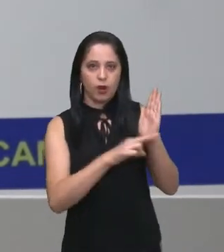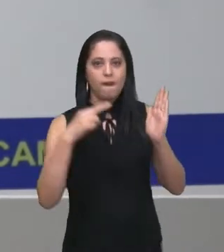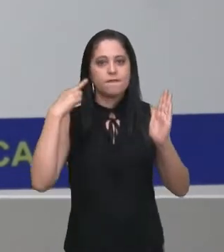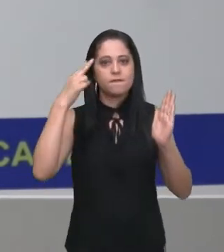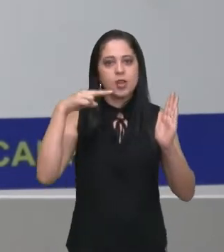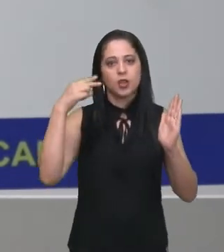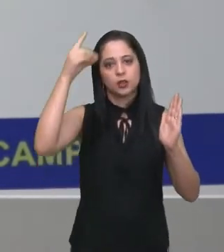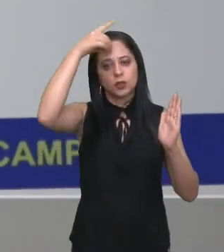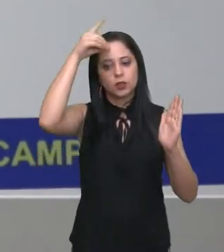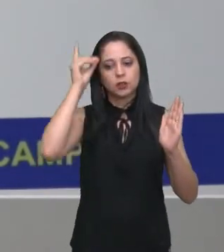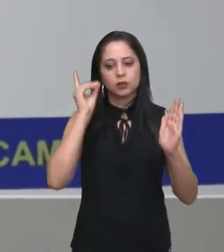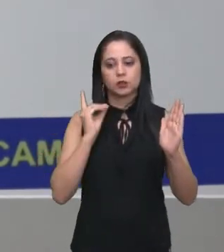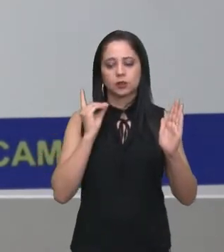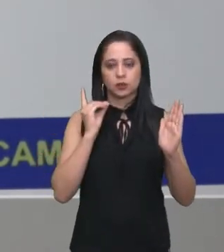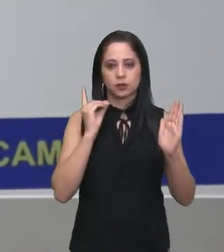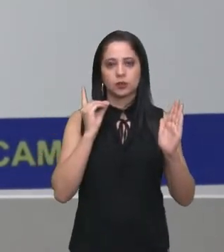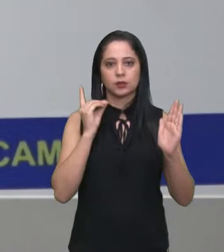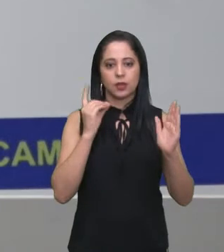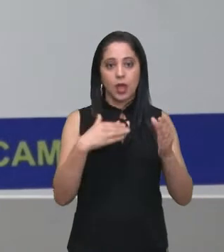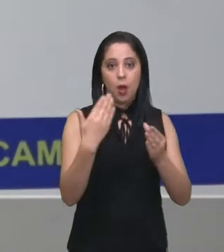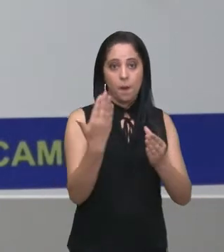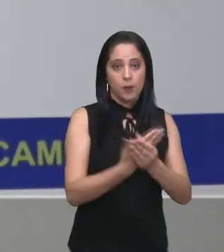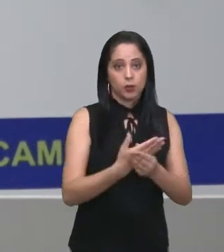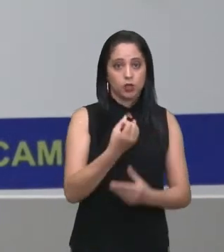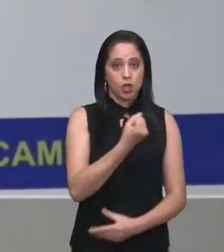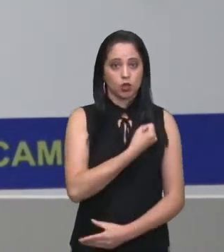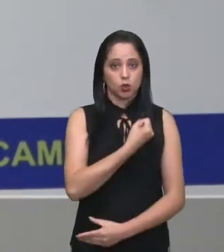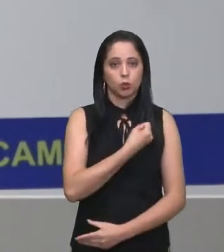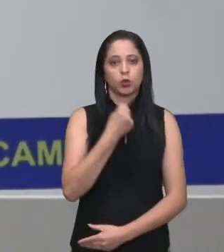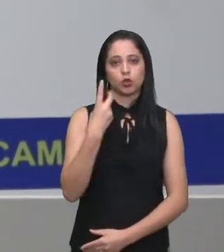vereadora Dulce Rita, ao processo número